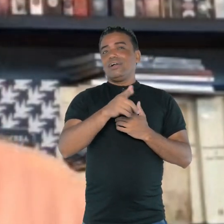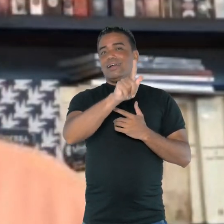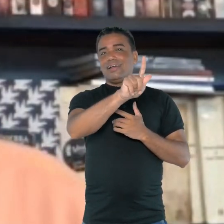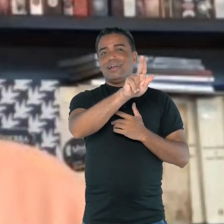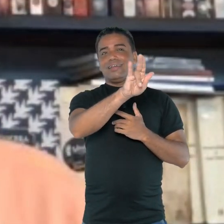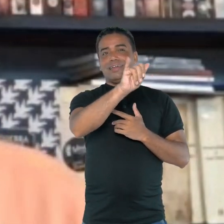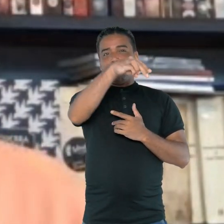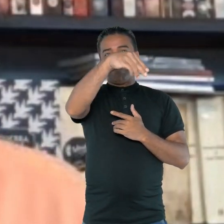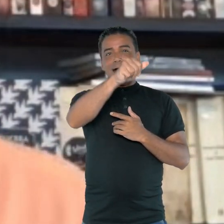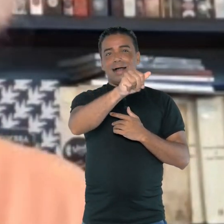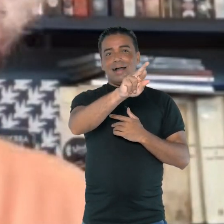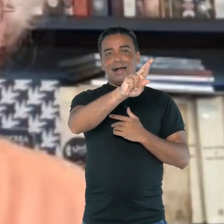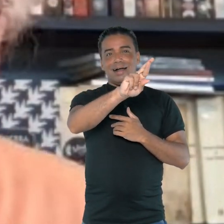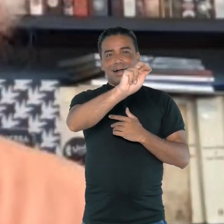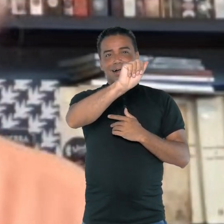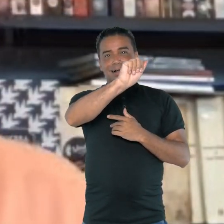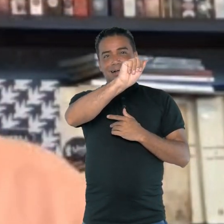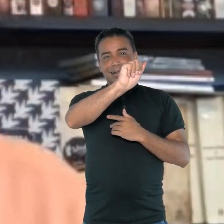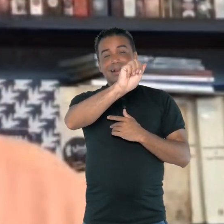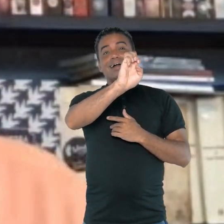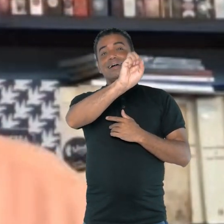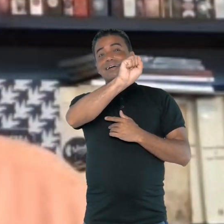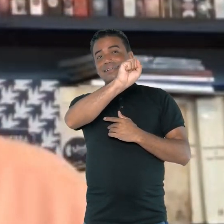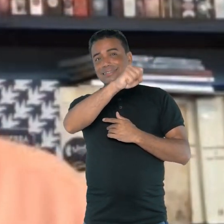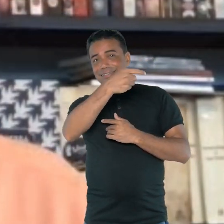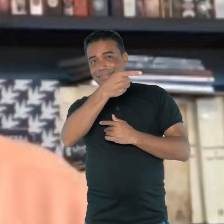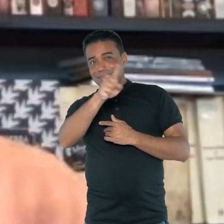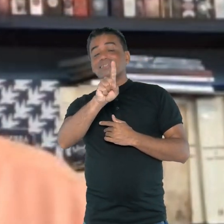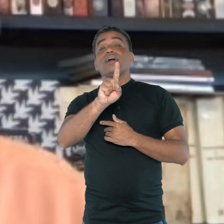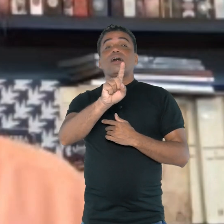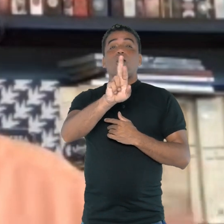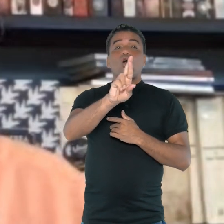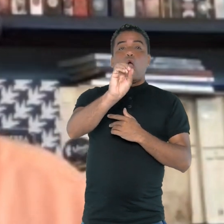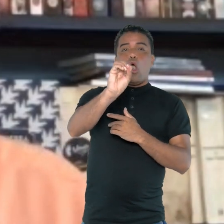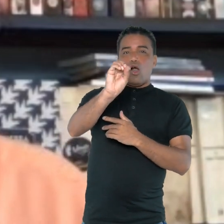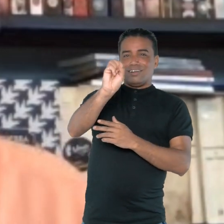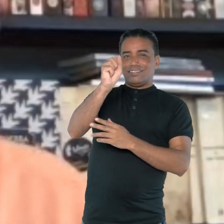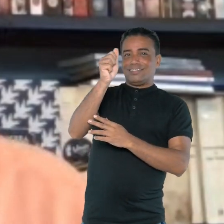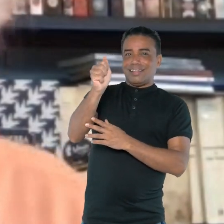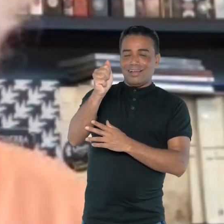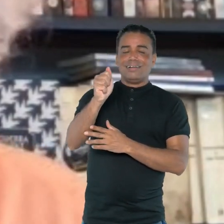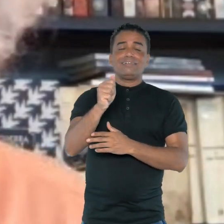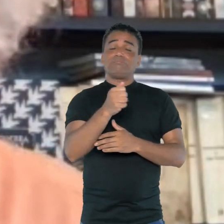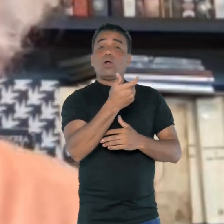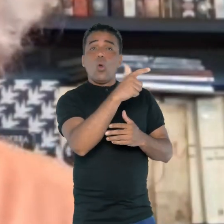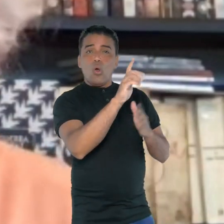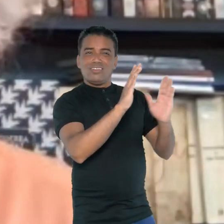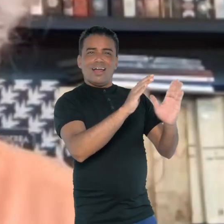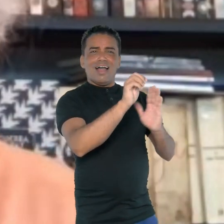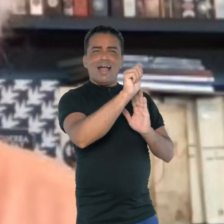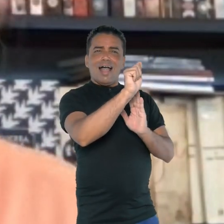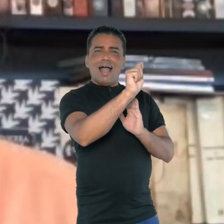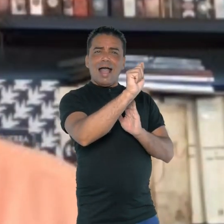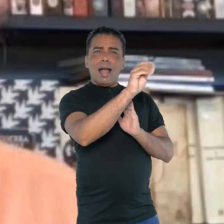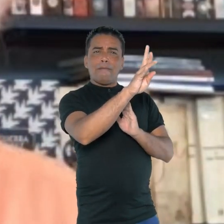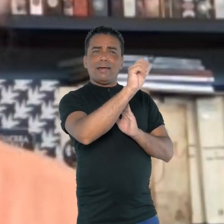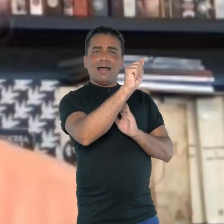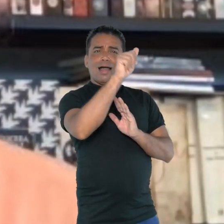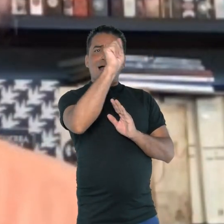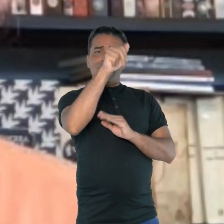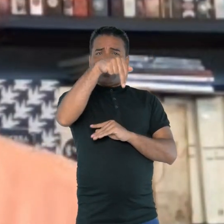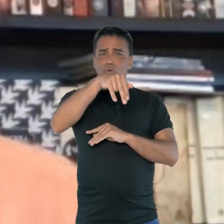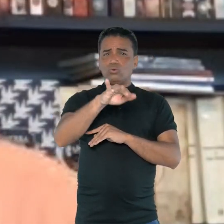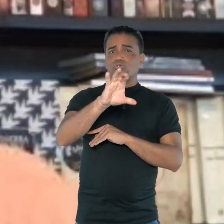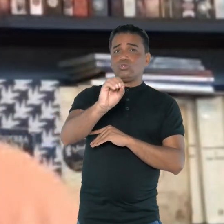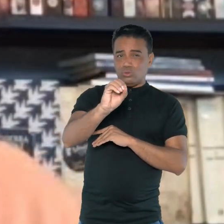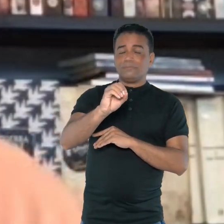Rosa, né? A Abranúncio não tem nenhuma referência assim. Mas tem o